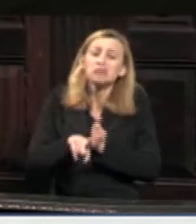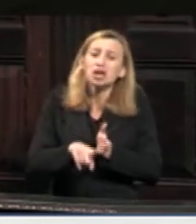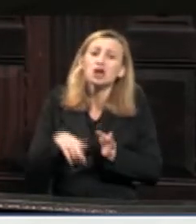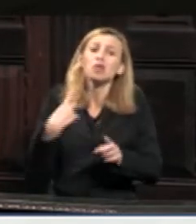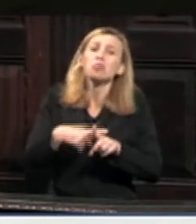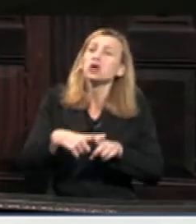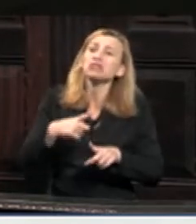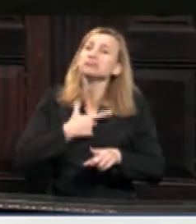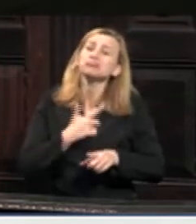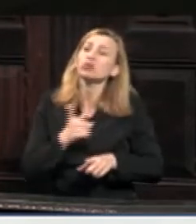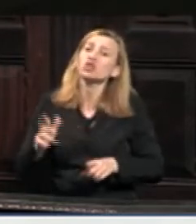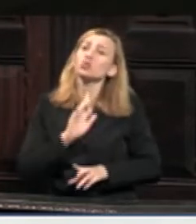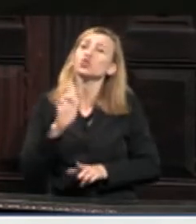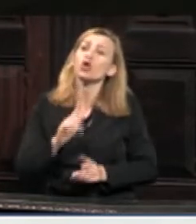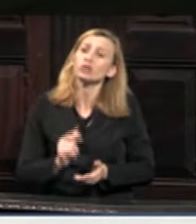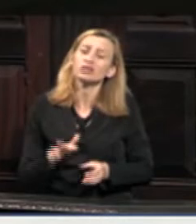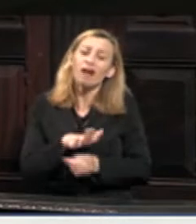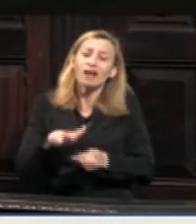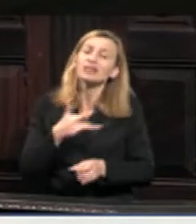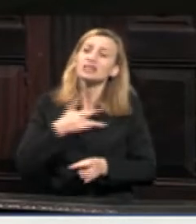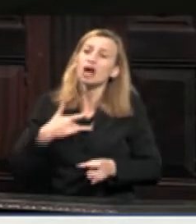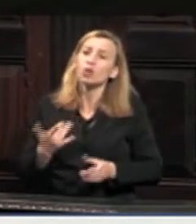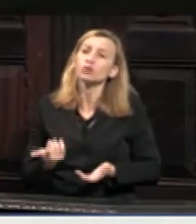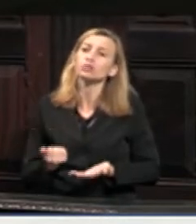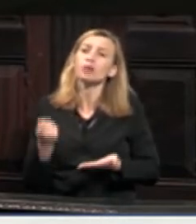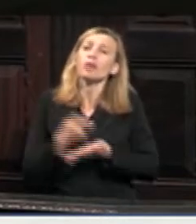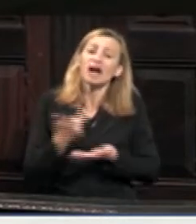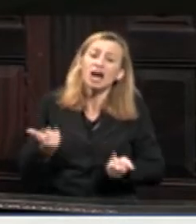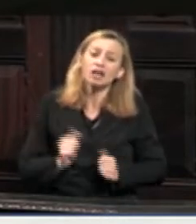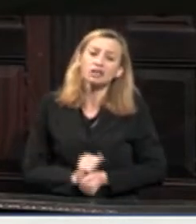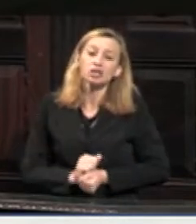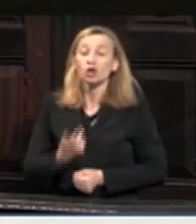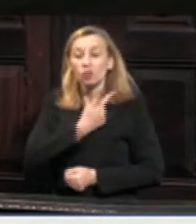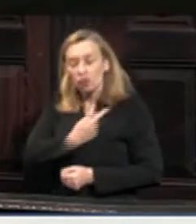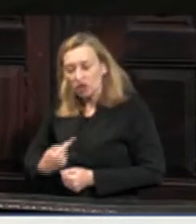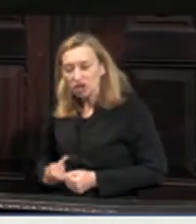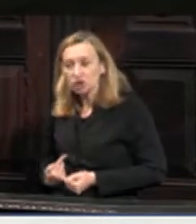já que é uma lei estadual em vigor. O governador vetou certos